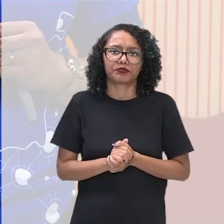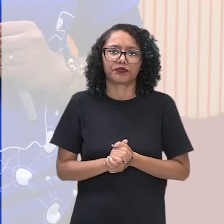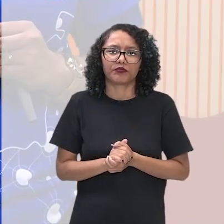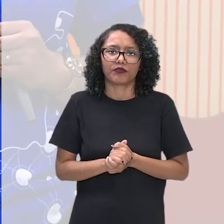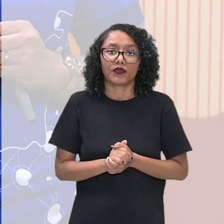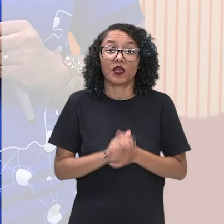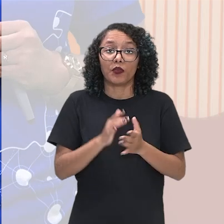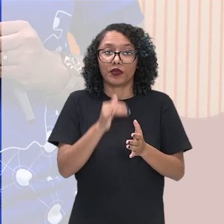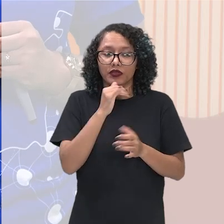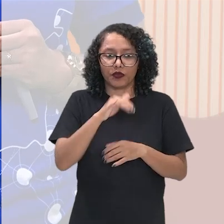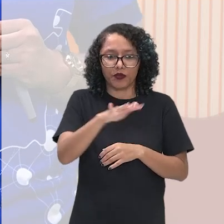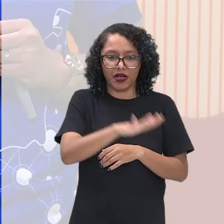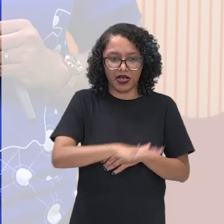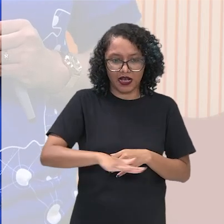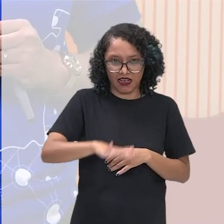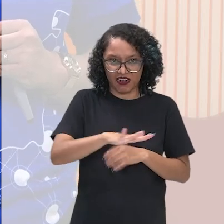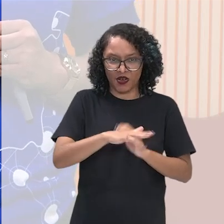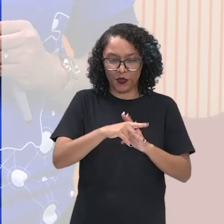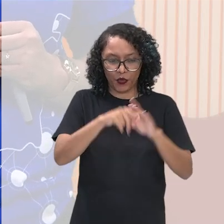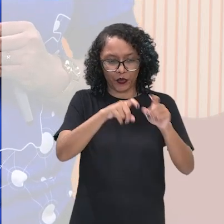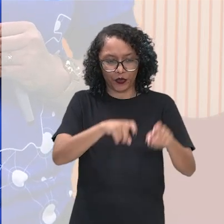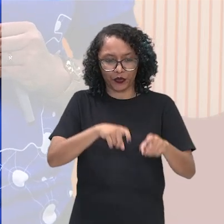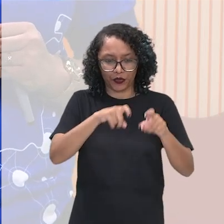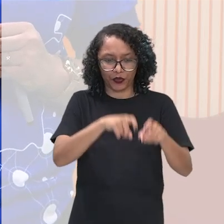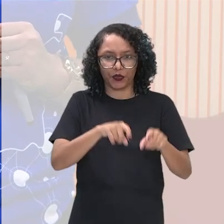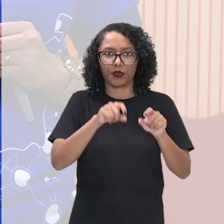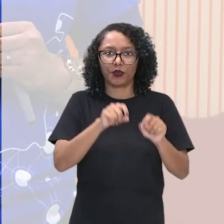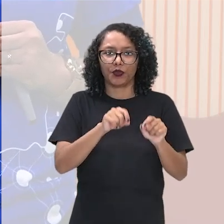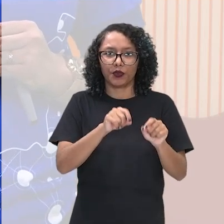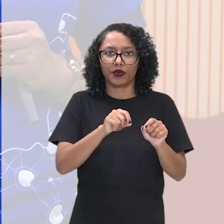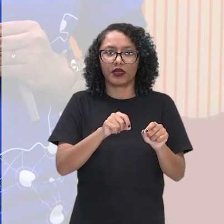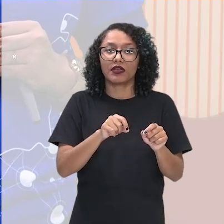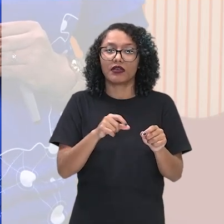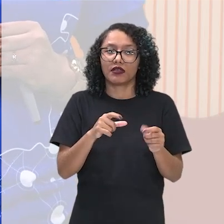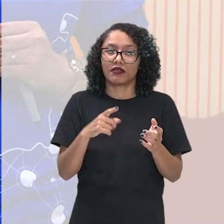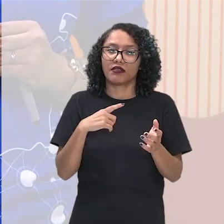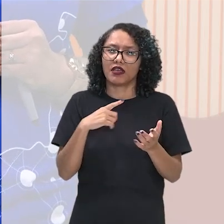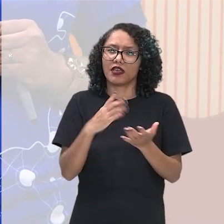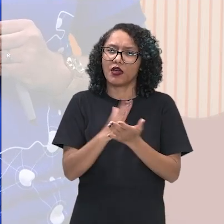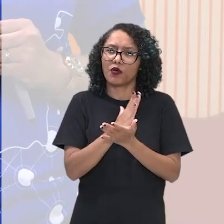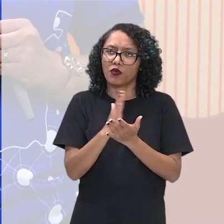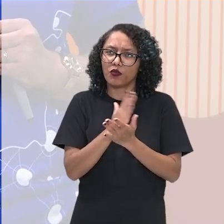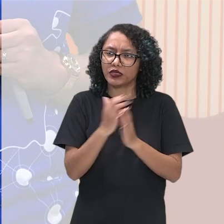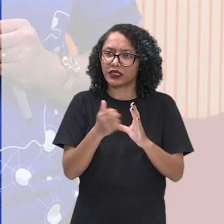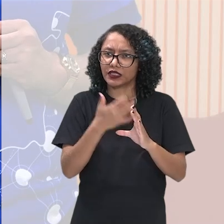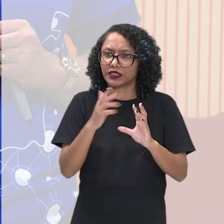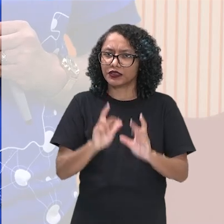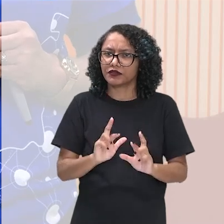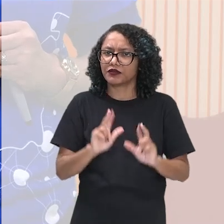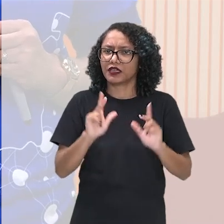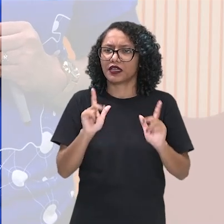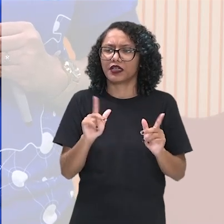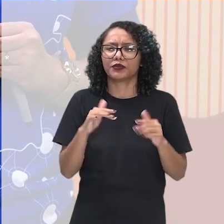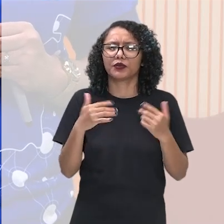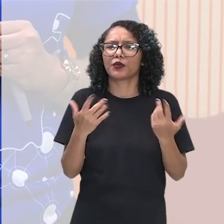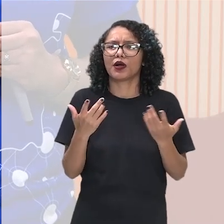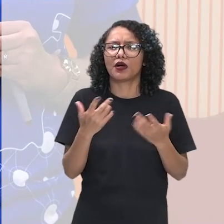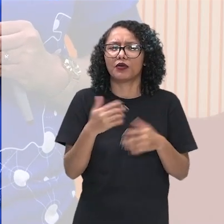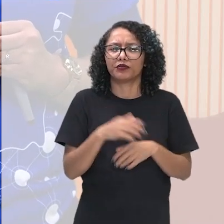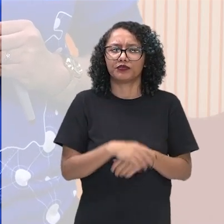grande propriedade rural que vai ter características peculiares. Quais são essas características, né?